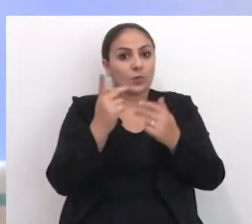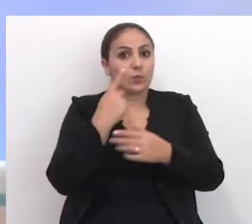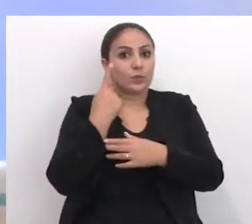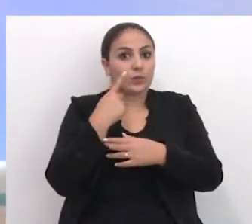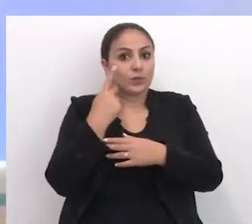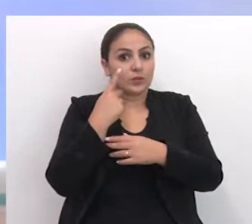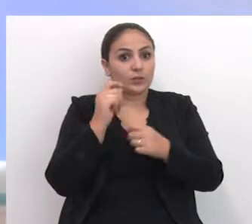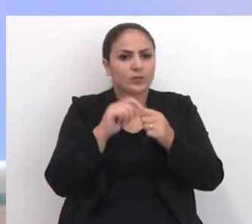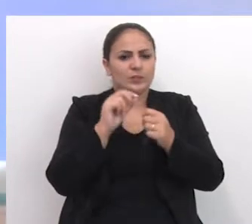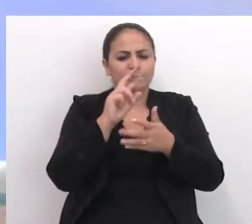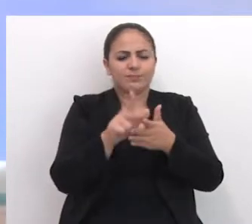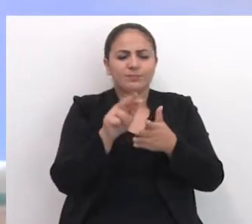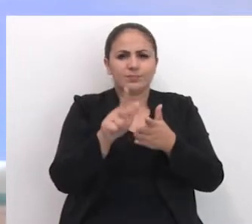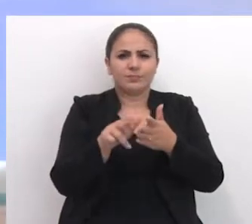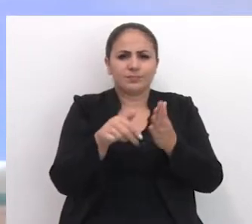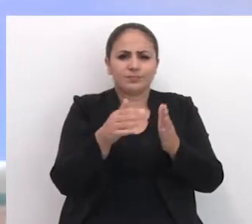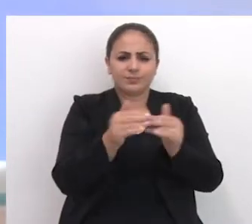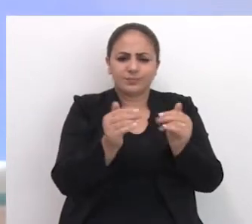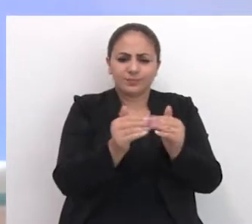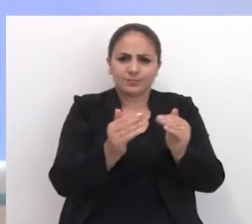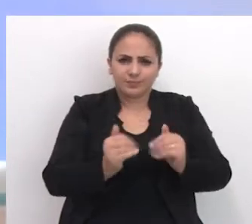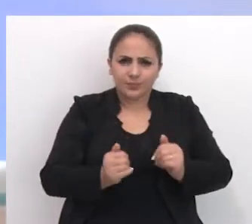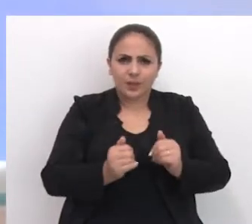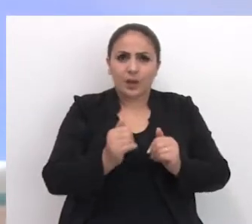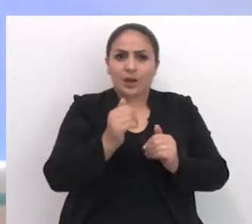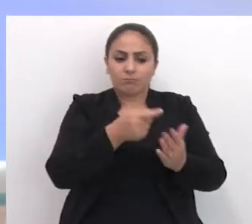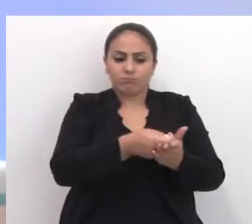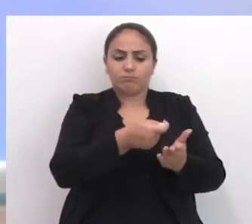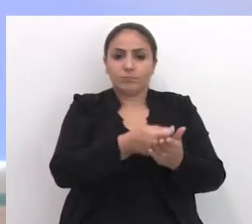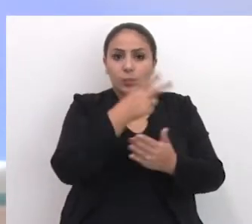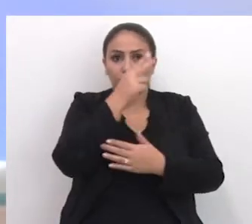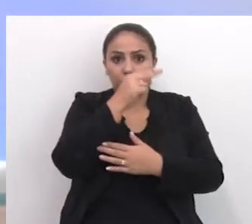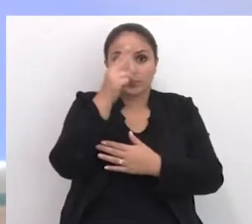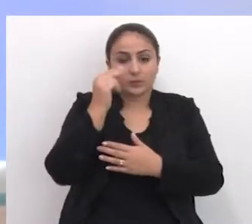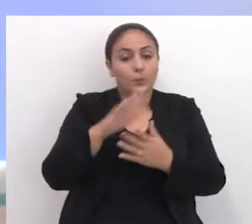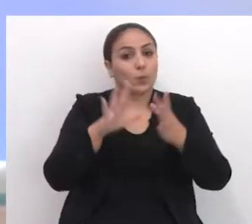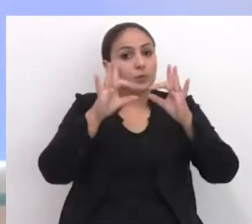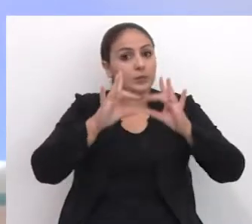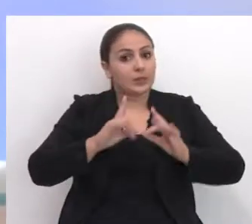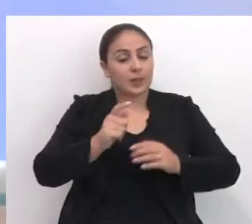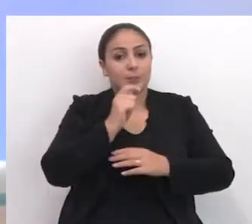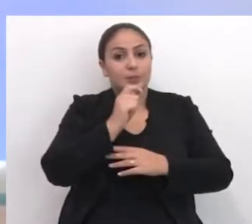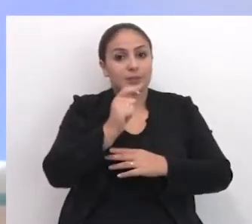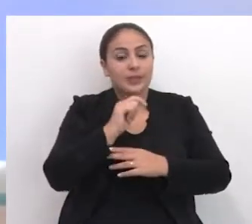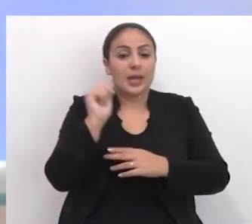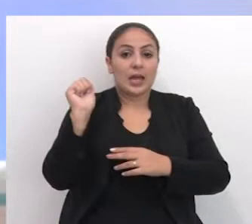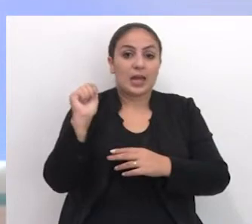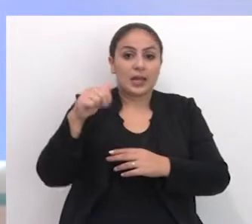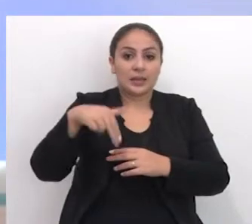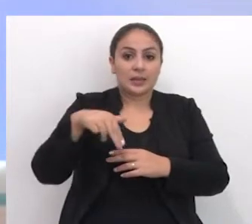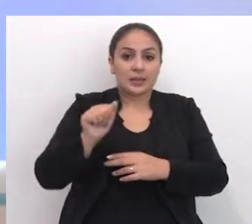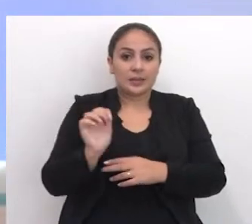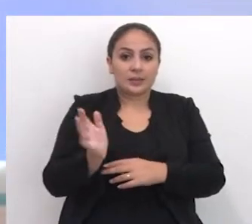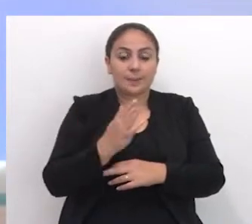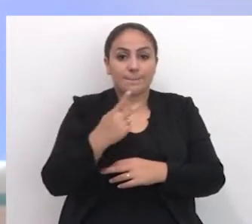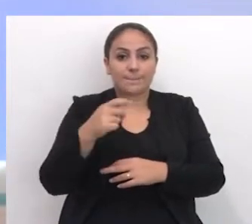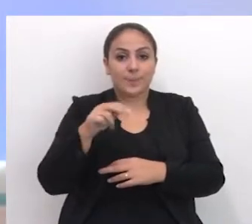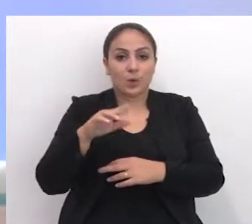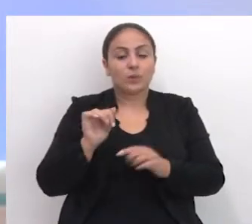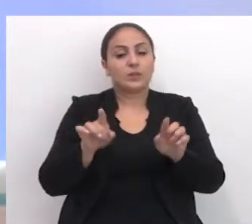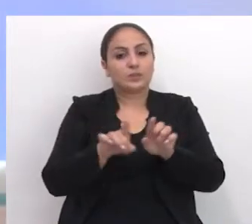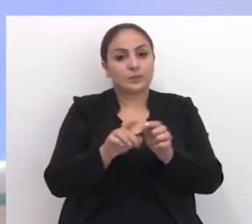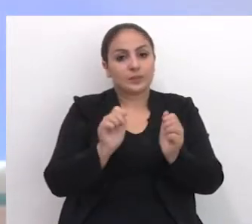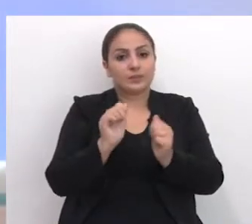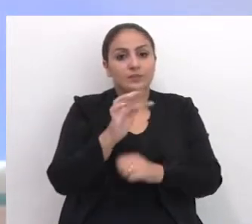o parlamentar fez uma série de cobranças ao Poder Executivo. Os detalhes na reportagem de Ana Paula Koenemann